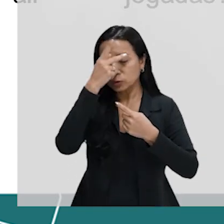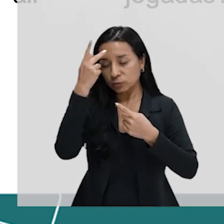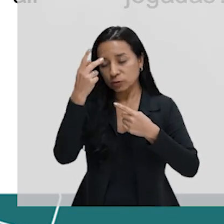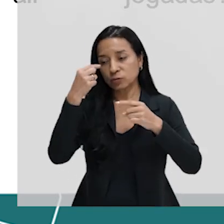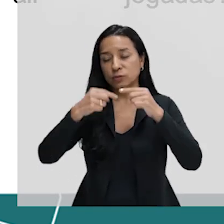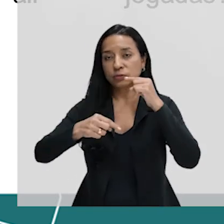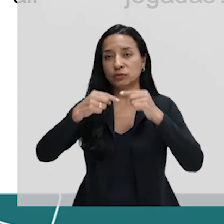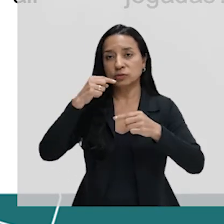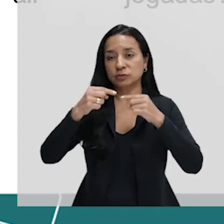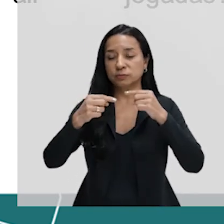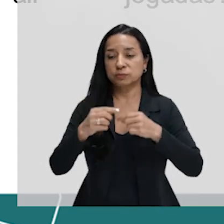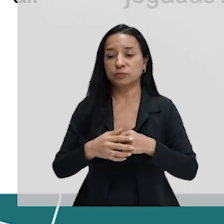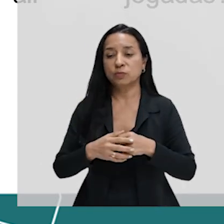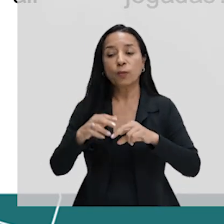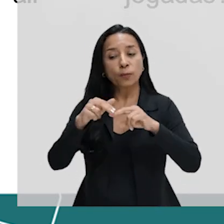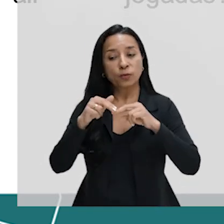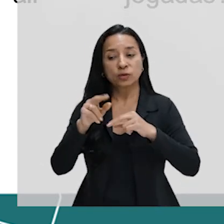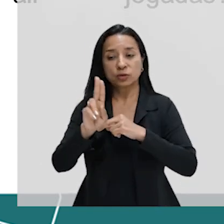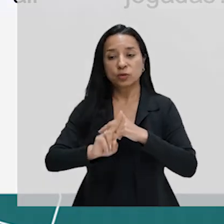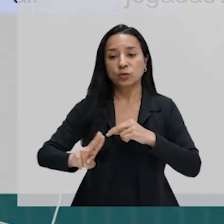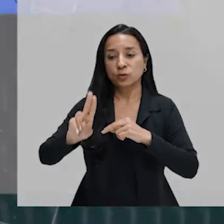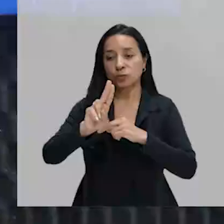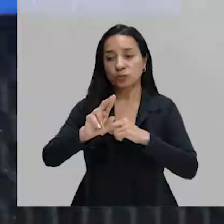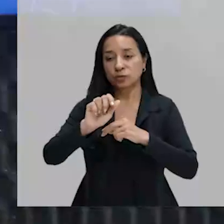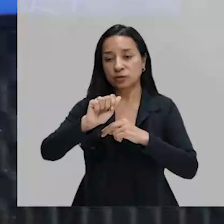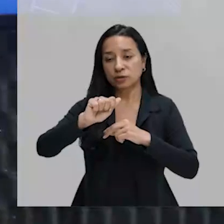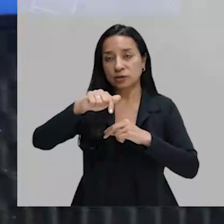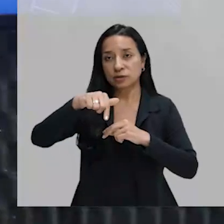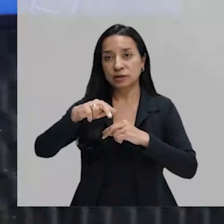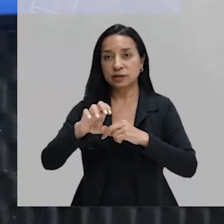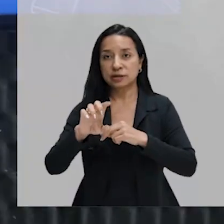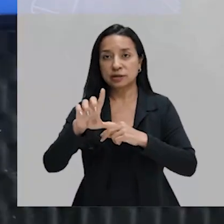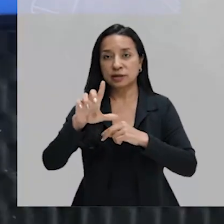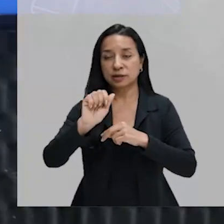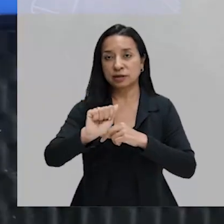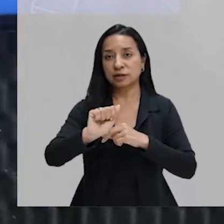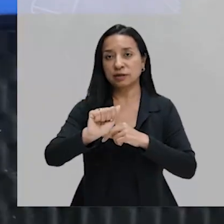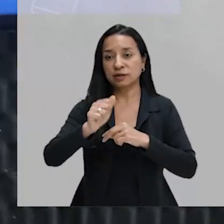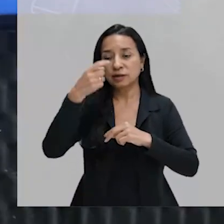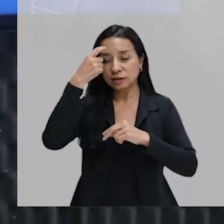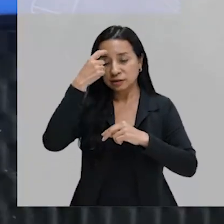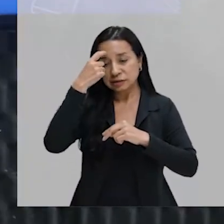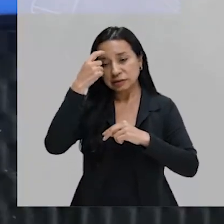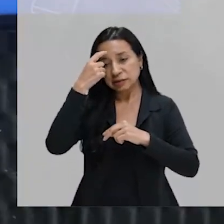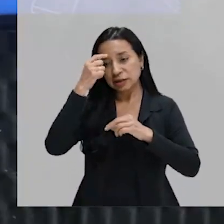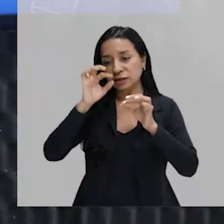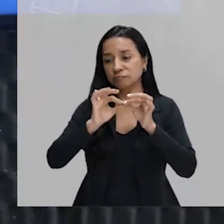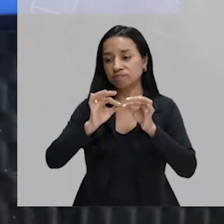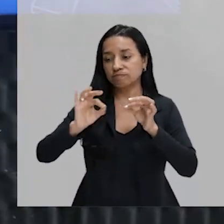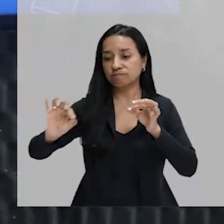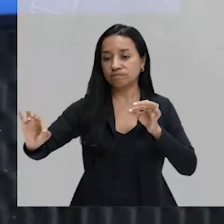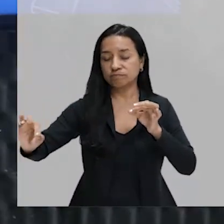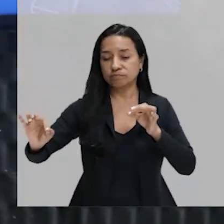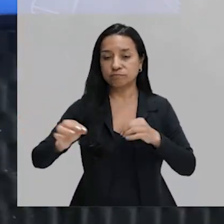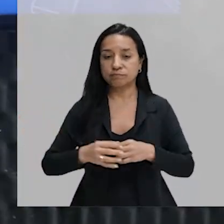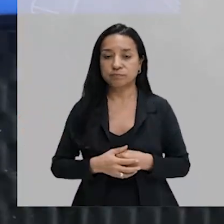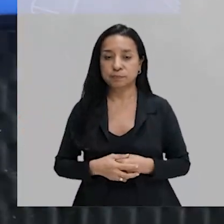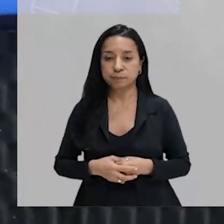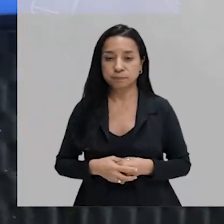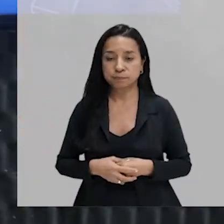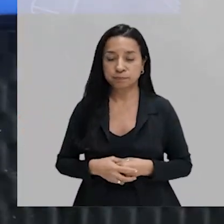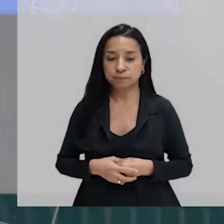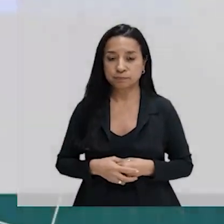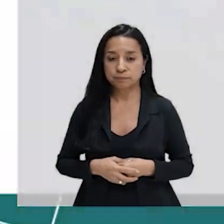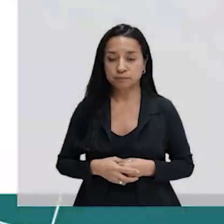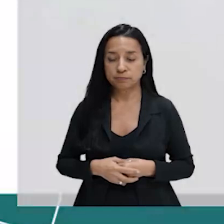e com quem se fala. Por isso, eu utilizo aquela, né? Dá logo uma ideia de distância. Pronomes